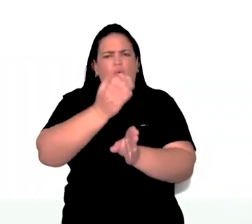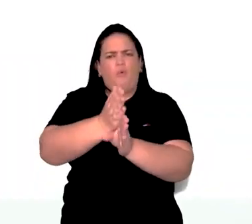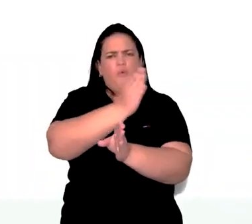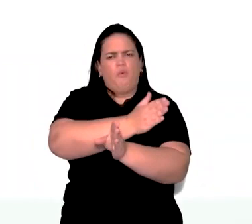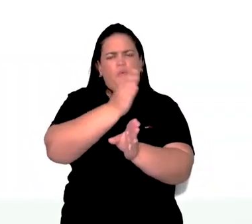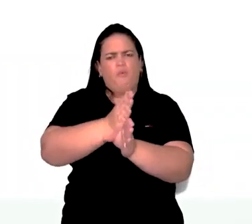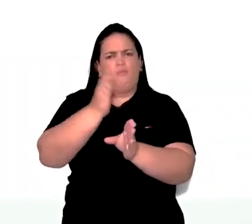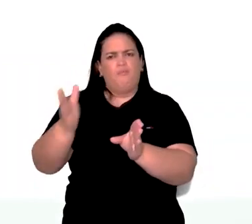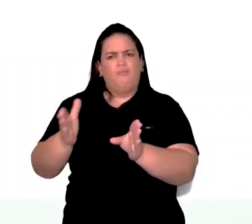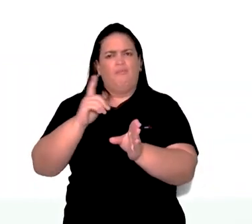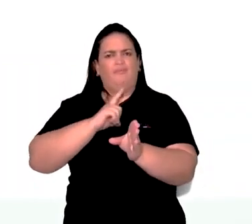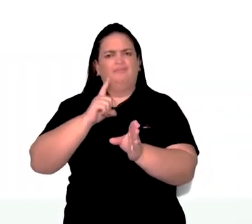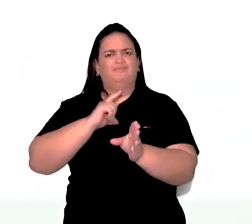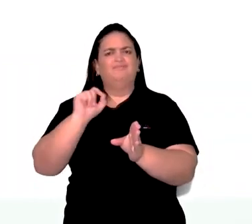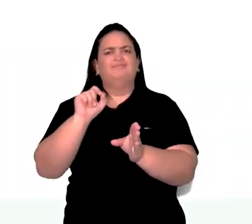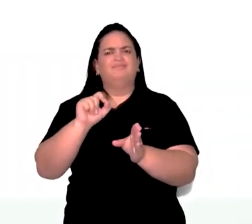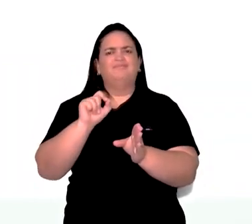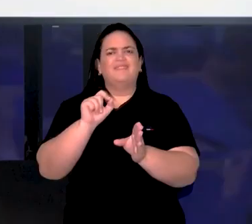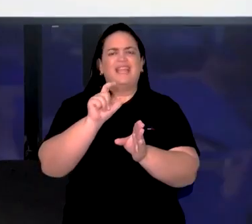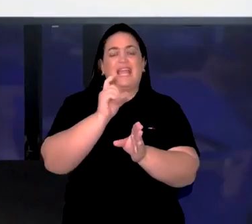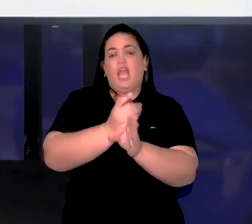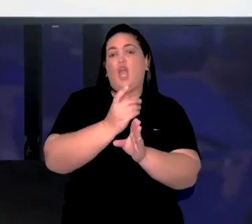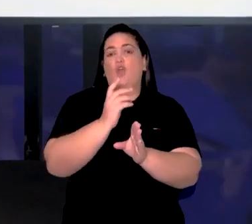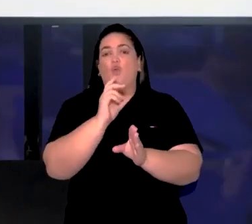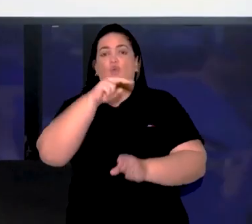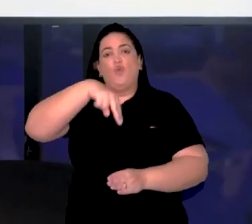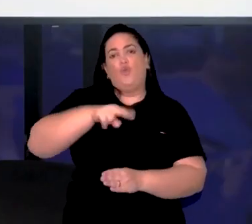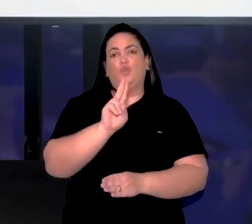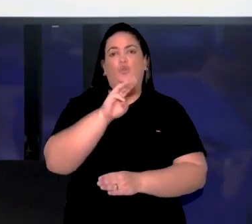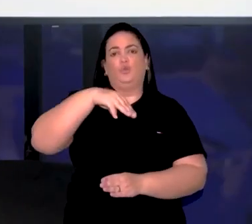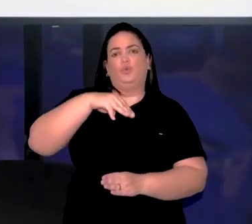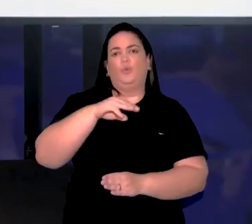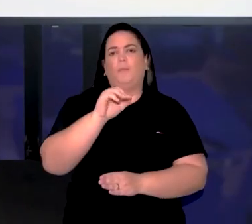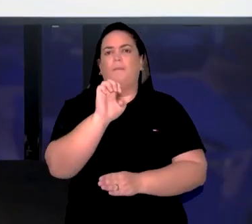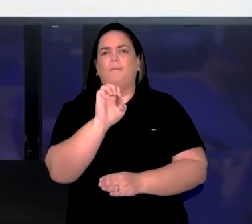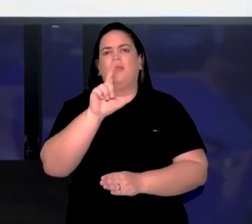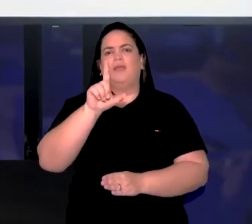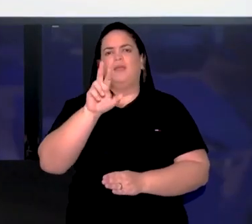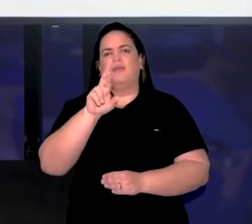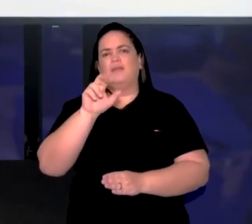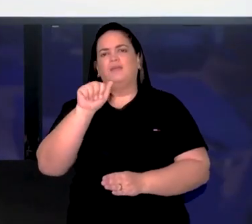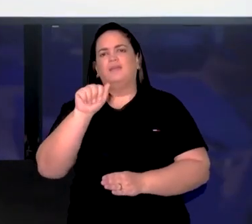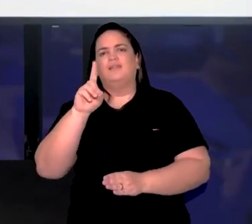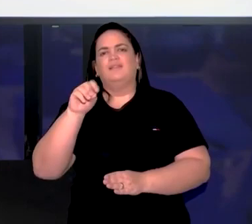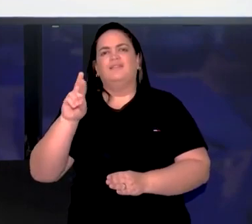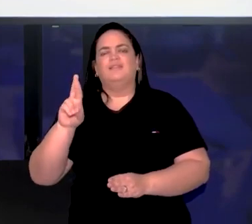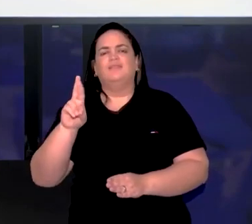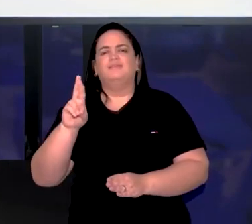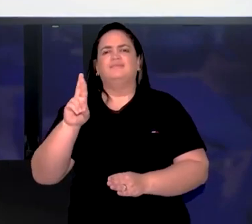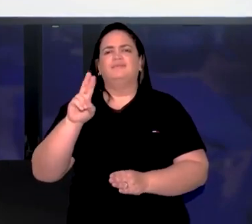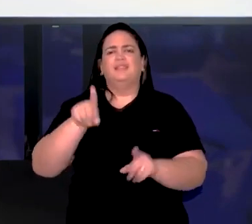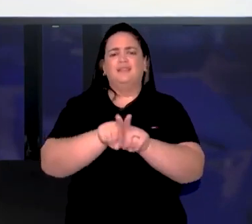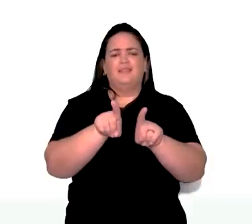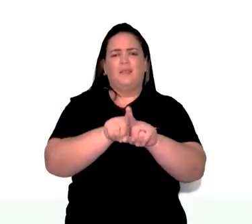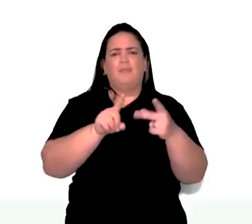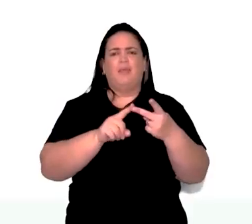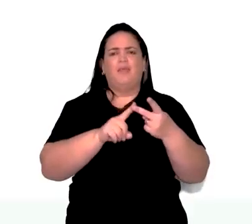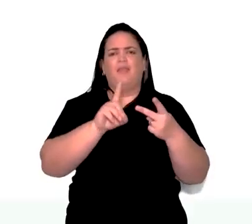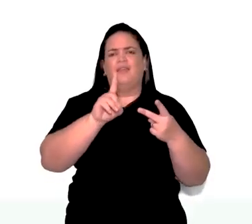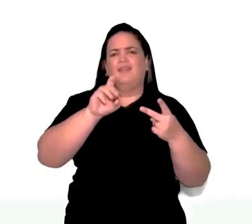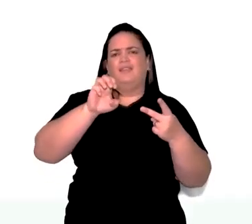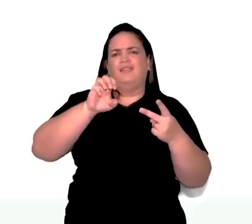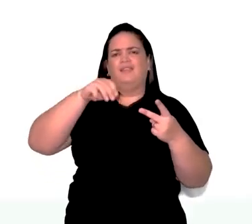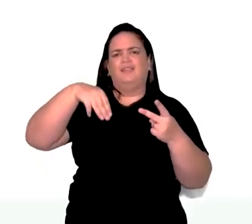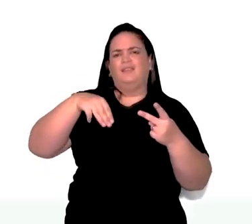um numerador e tem um denominador. O que é o denominador? Primeiro, eu tenho